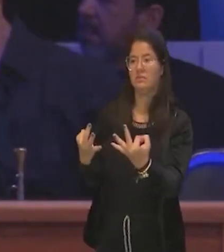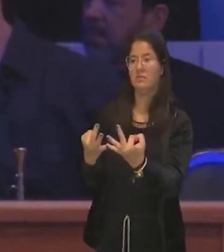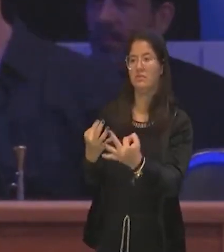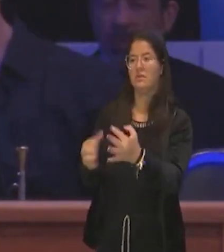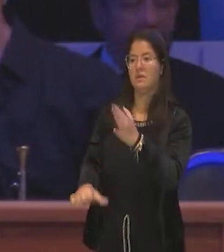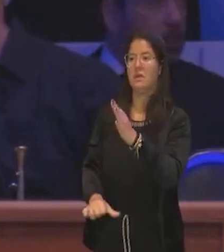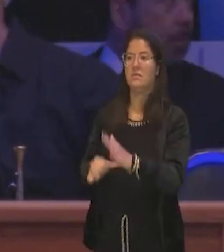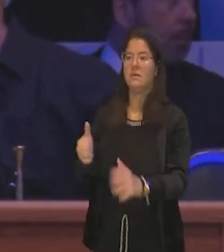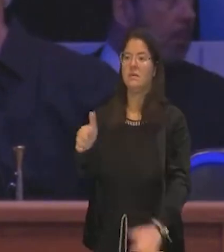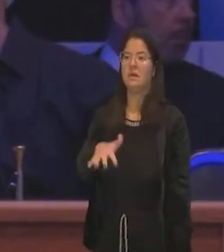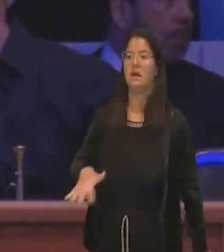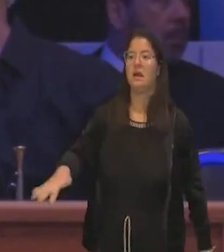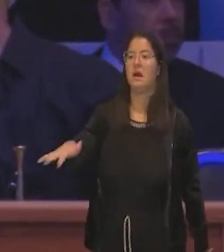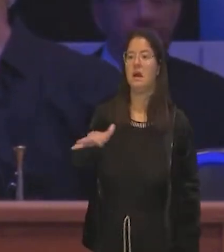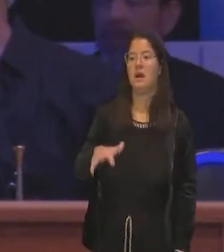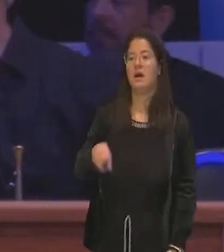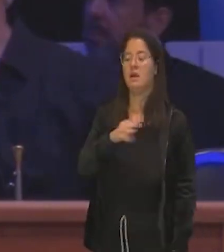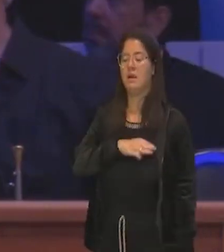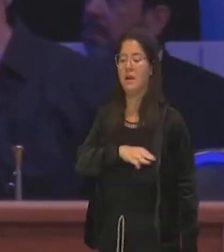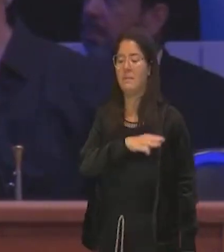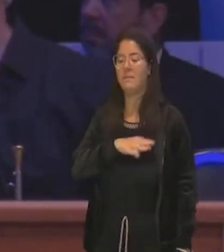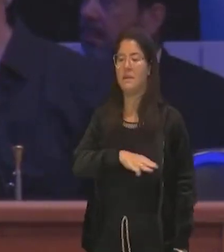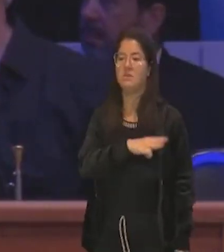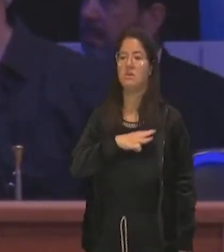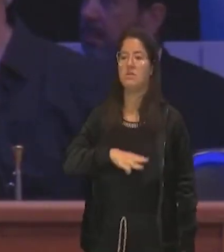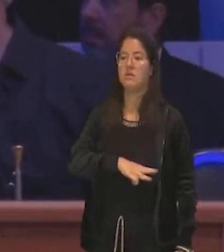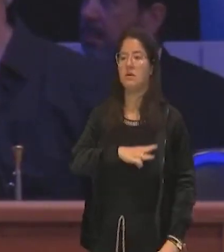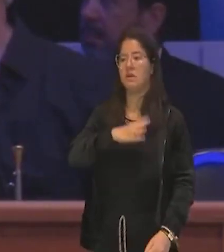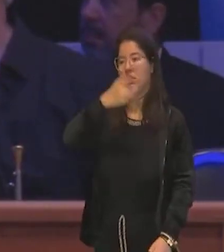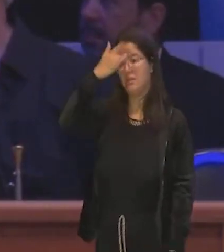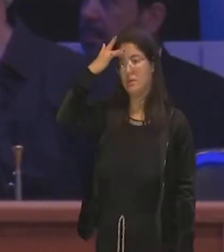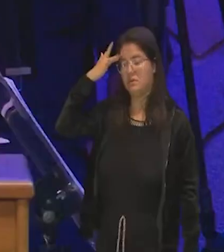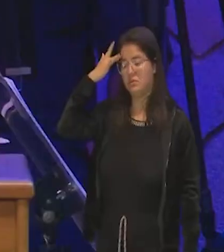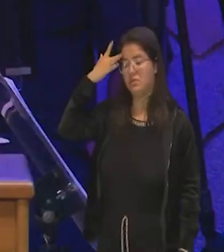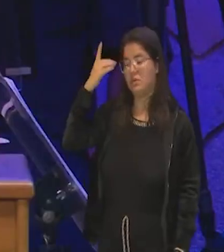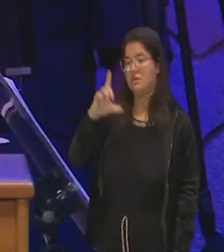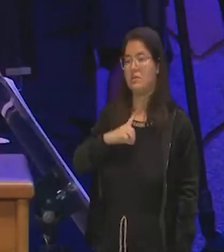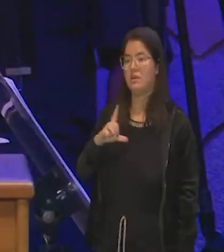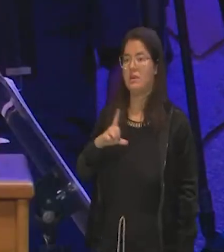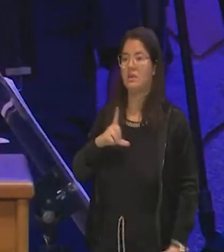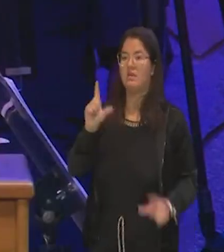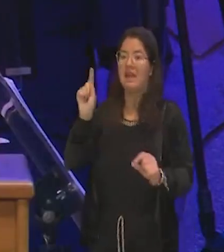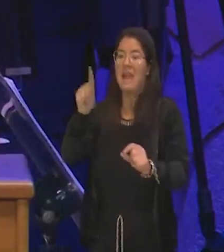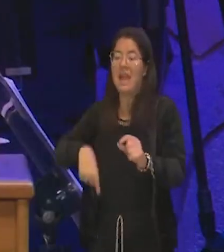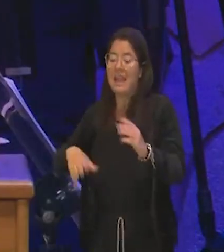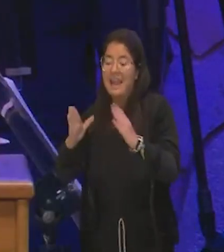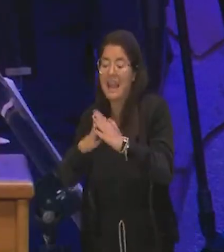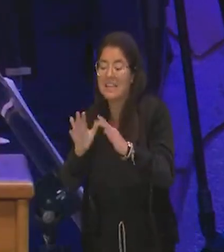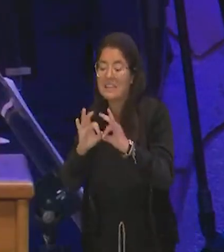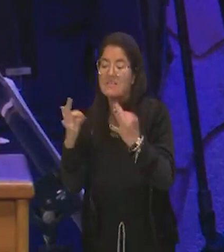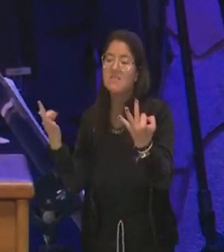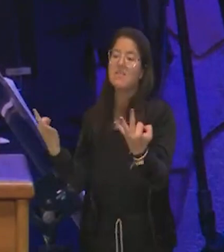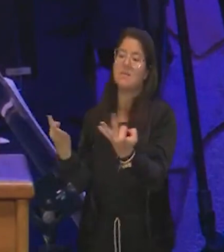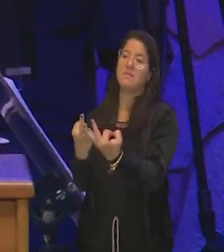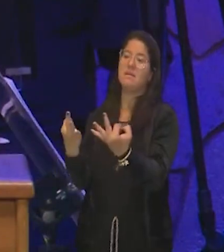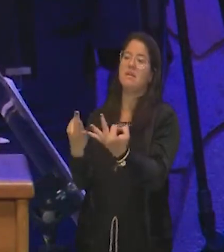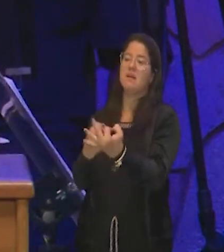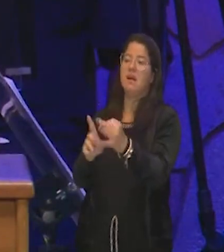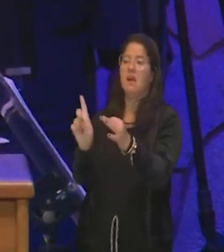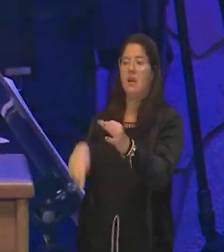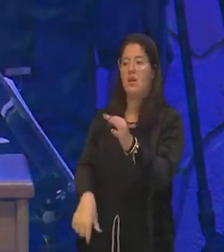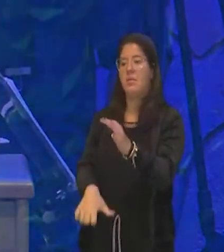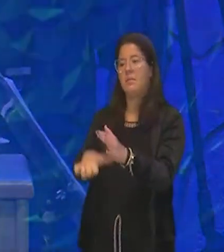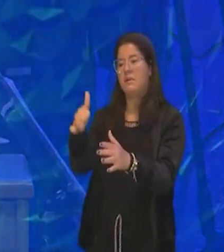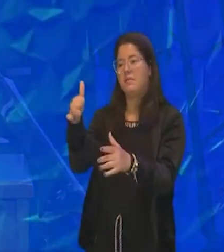campo missionário que a pessoa tem, que o vocacionado tem, que é a sua casa, que é a sua família. É o primeiro